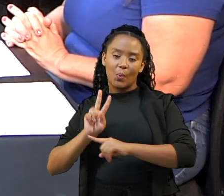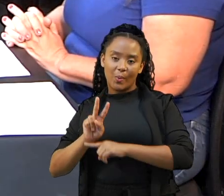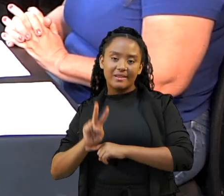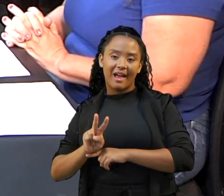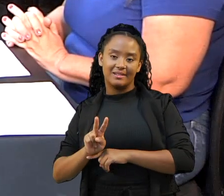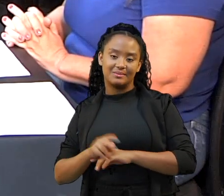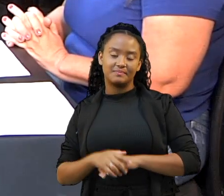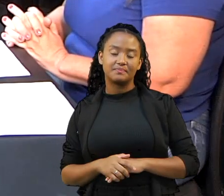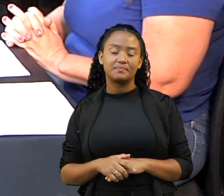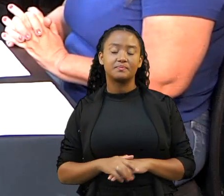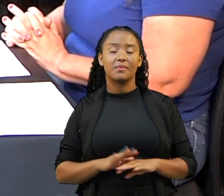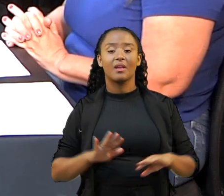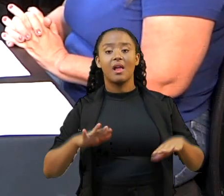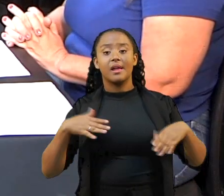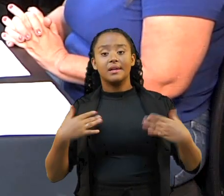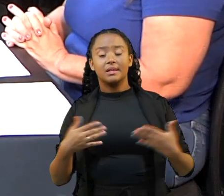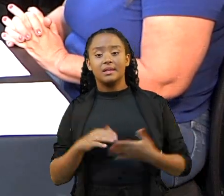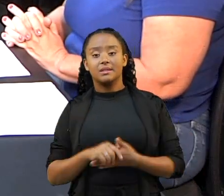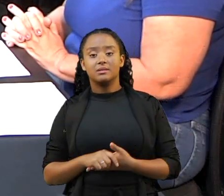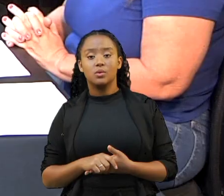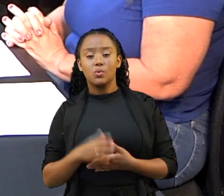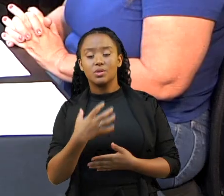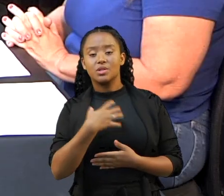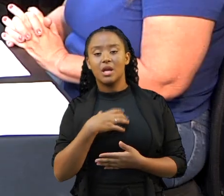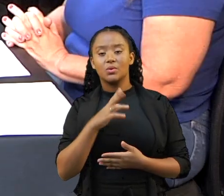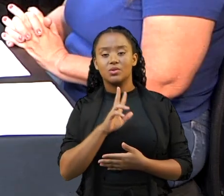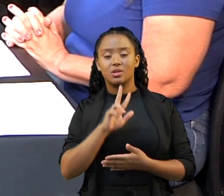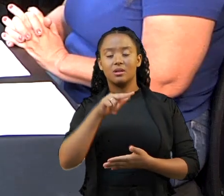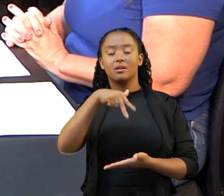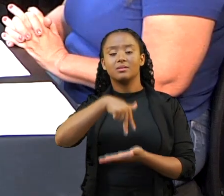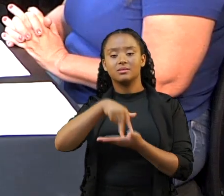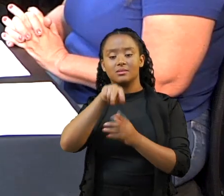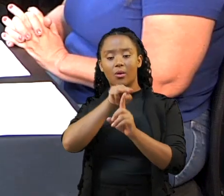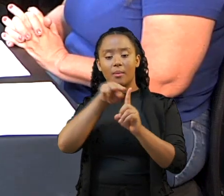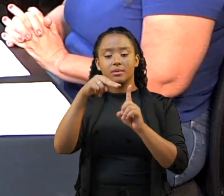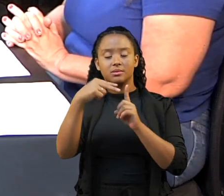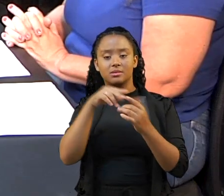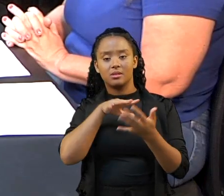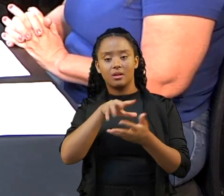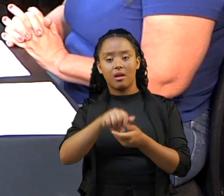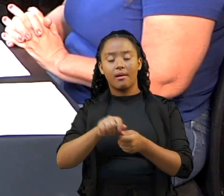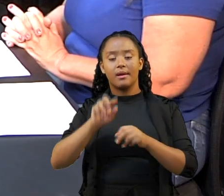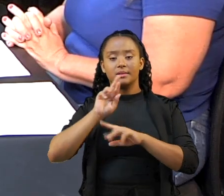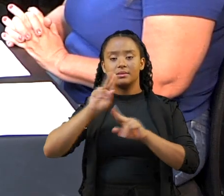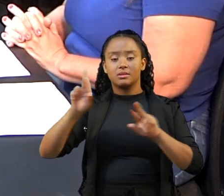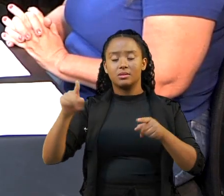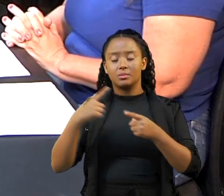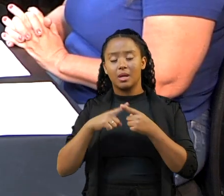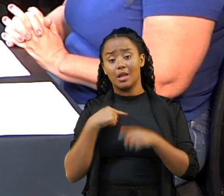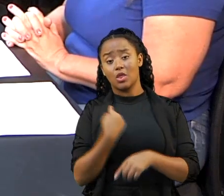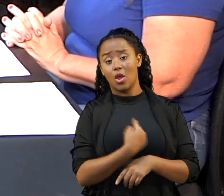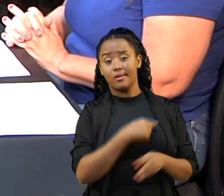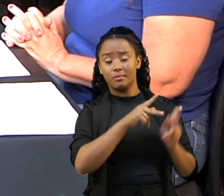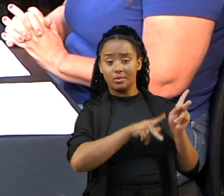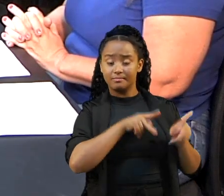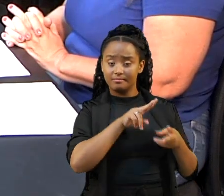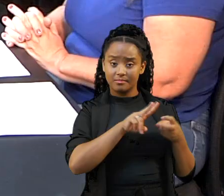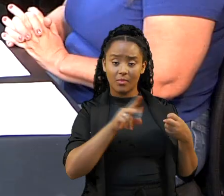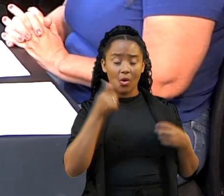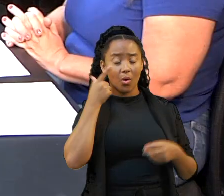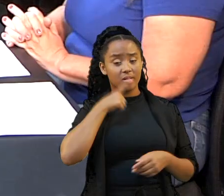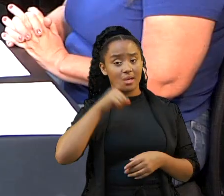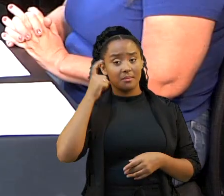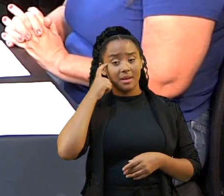é muito diferente, porque a gente consegue pensar a alternativa de